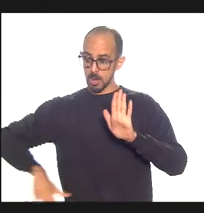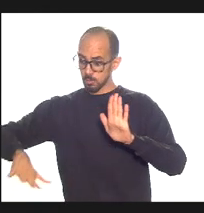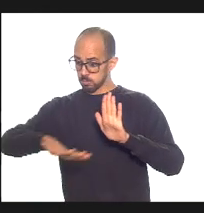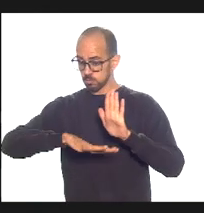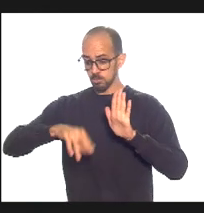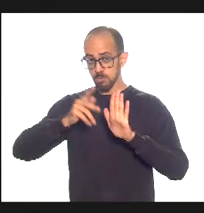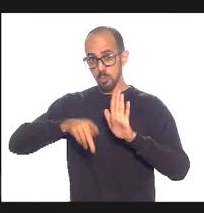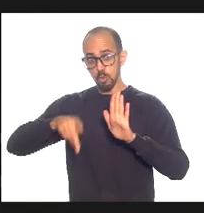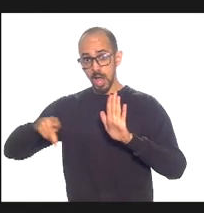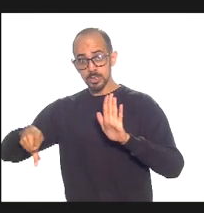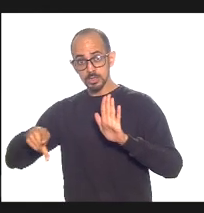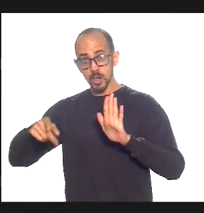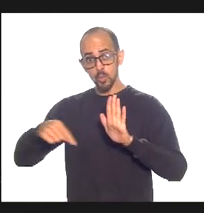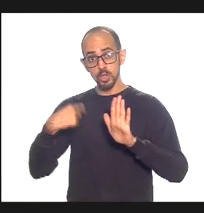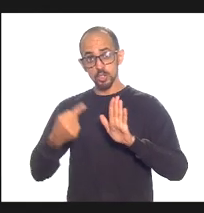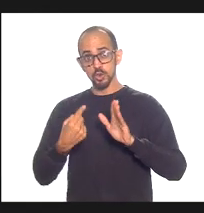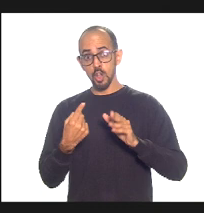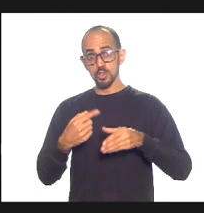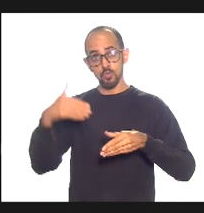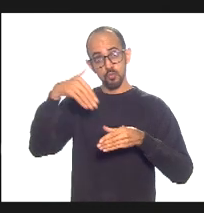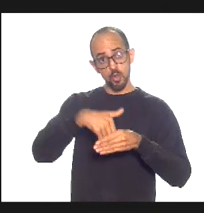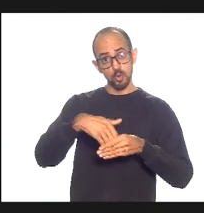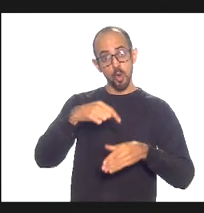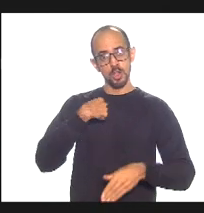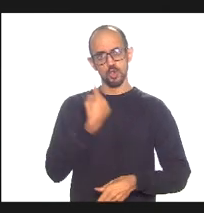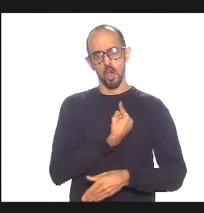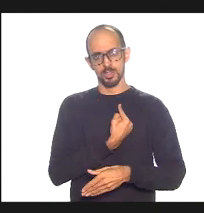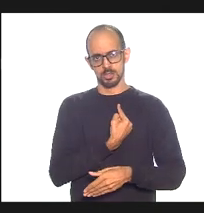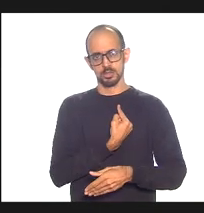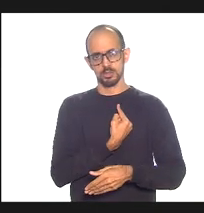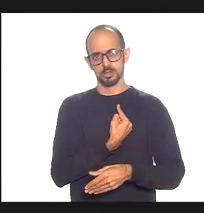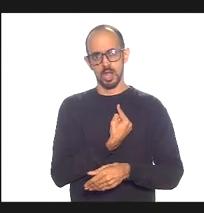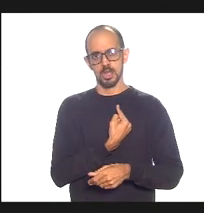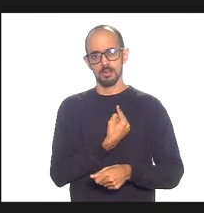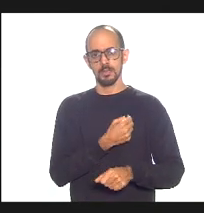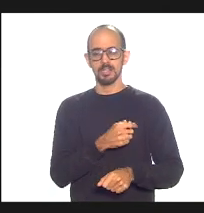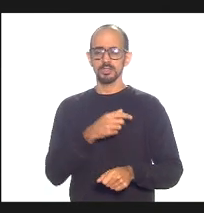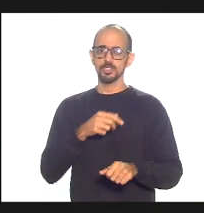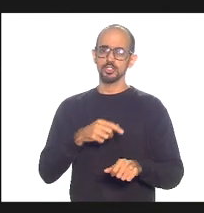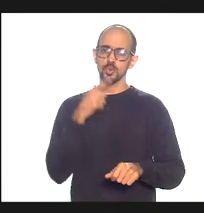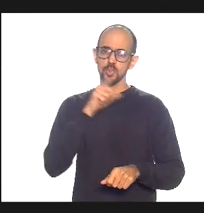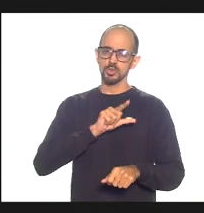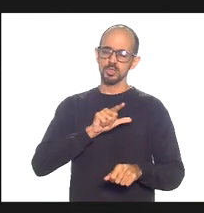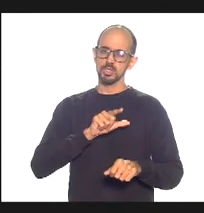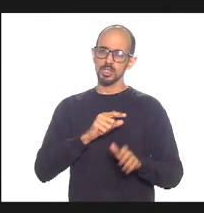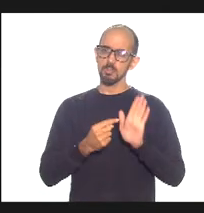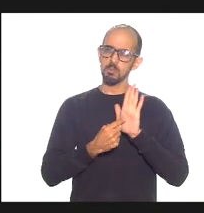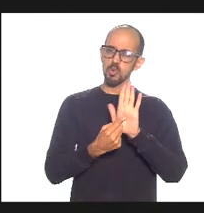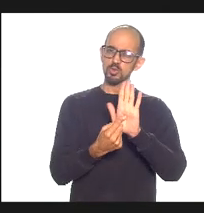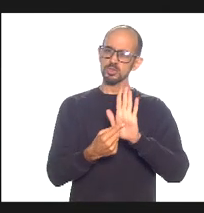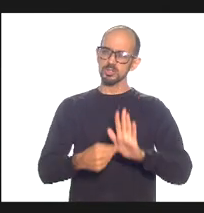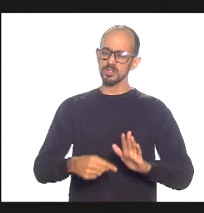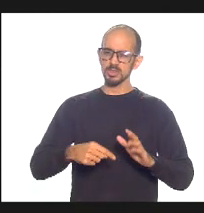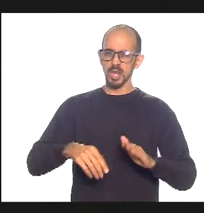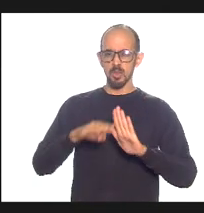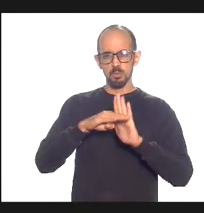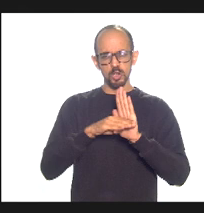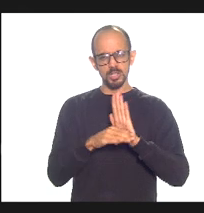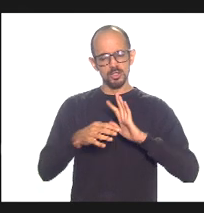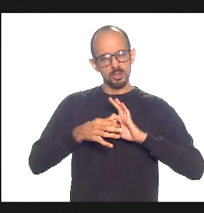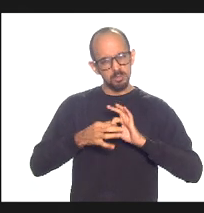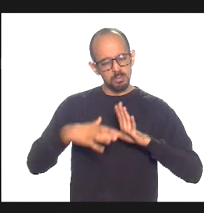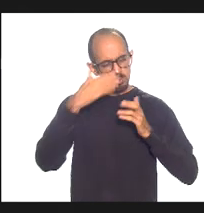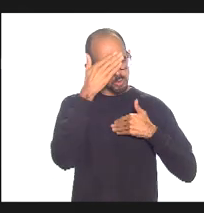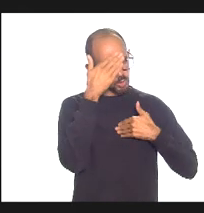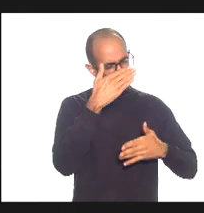nos elegeu, para reafirmar o nosso posicionamento e o processo democrático que temos vivenciado dentro dessa casa. Muito obrigada,